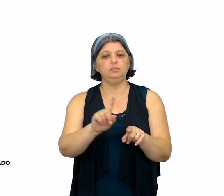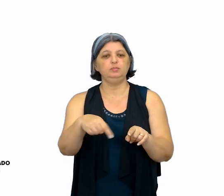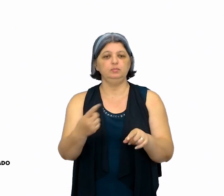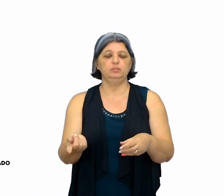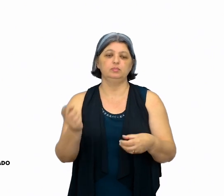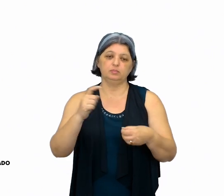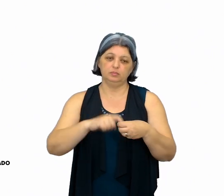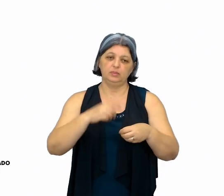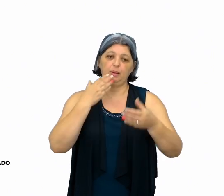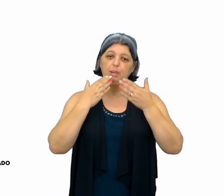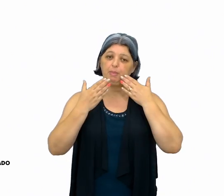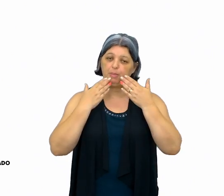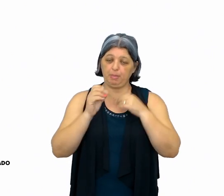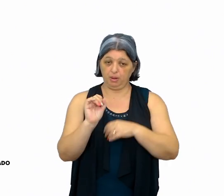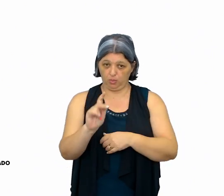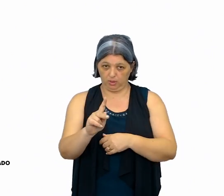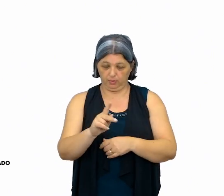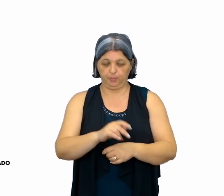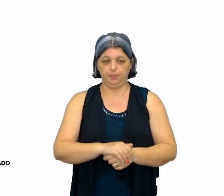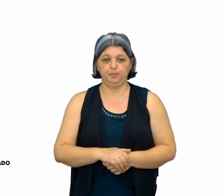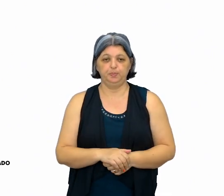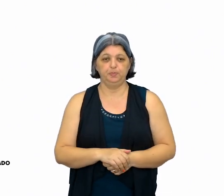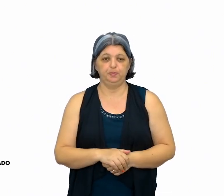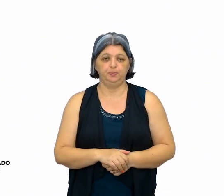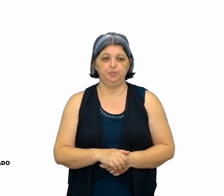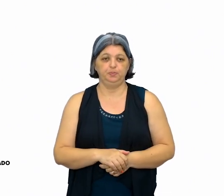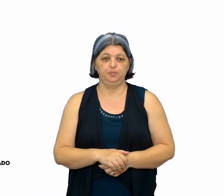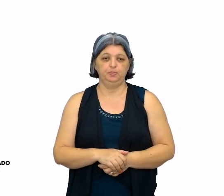voltaremos a conversar, ok?